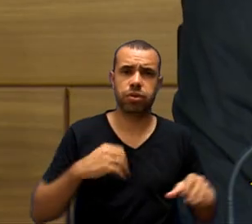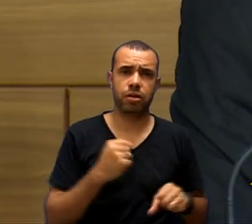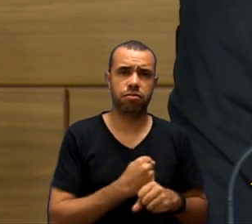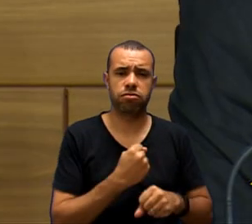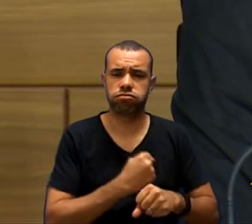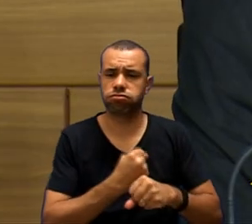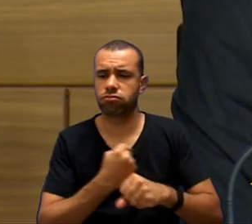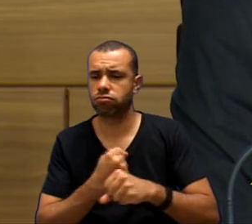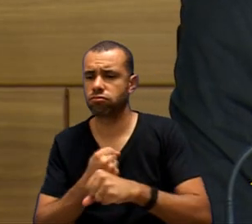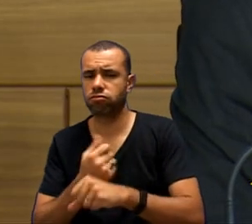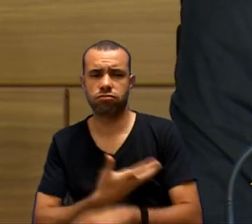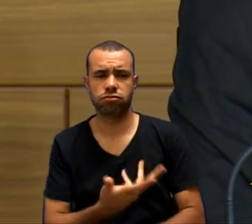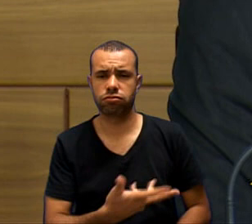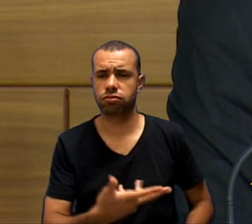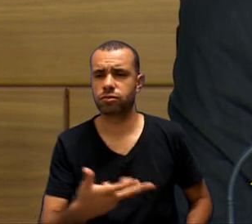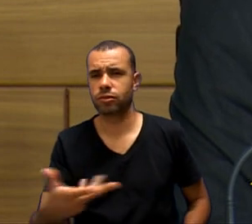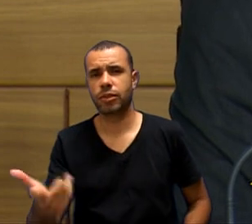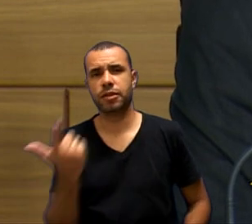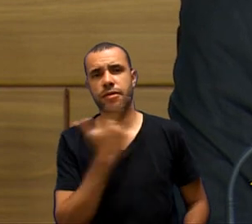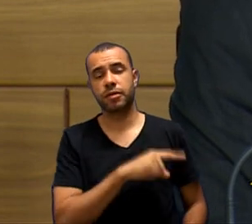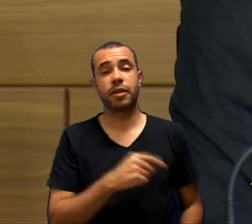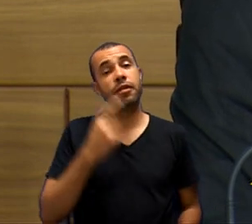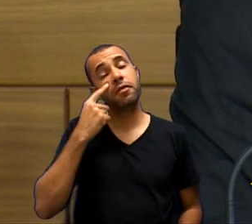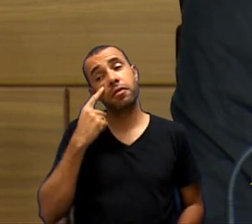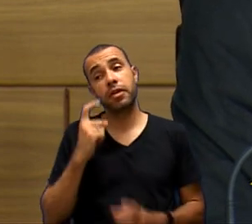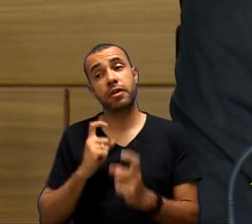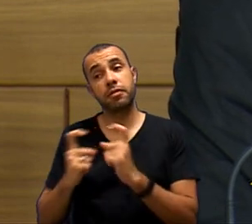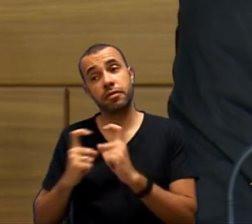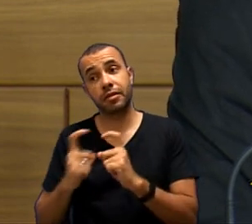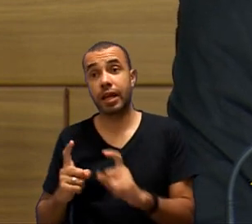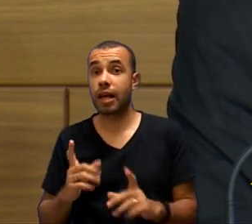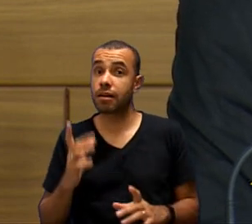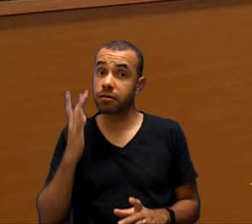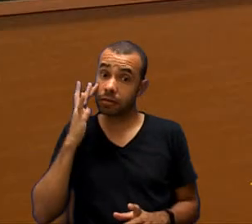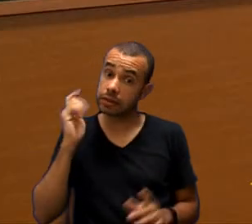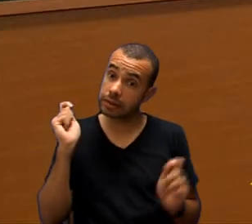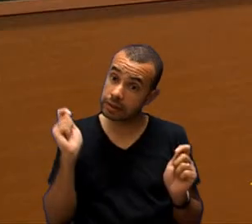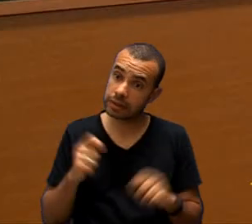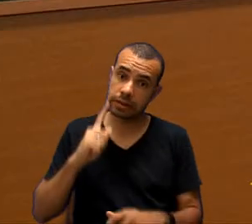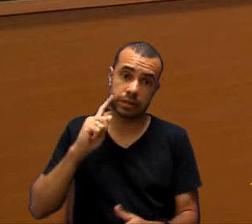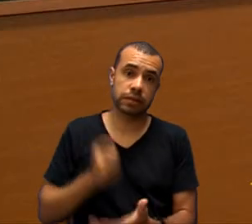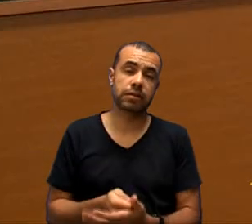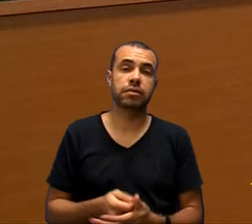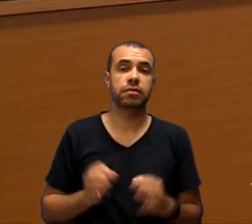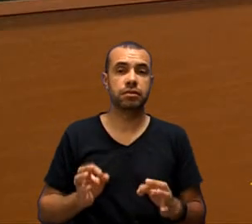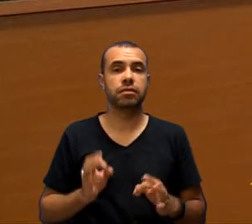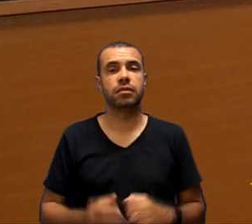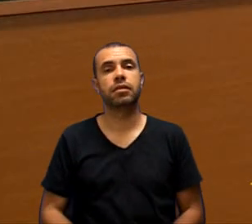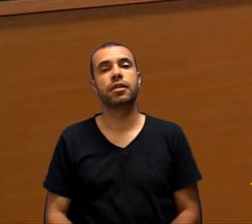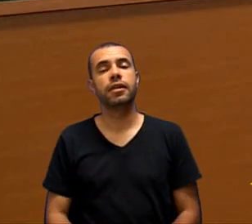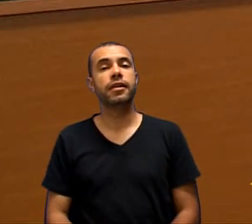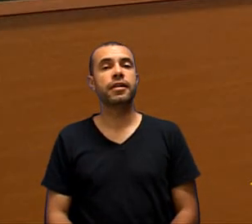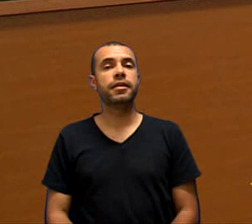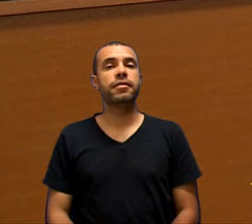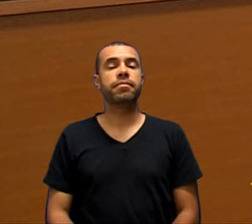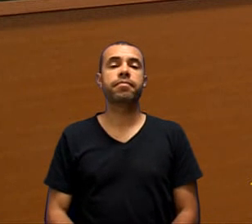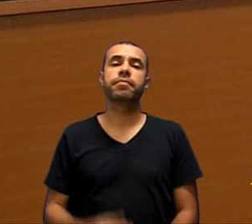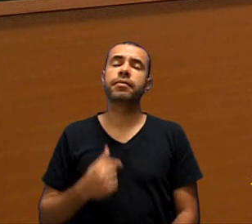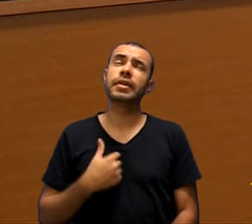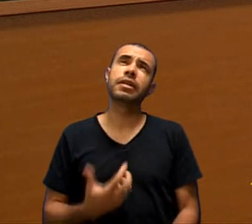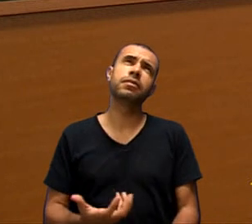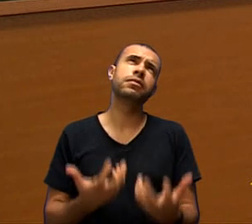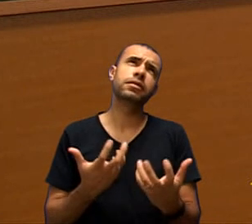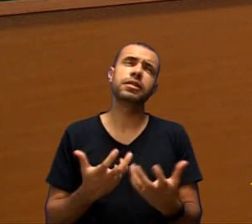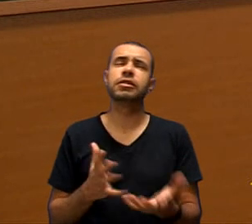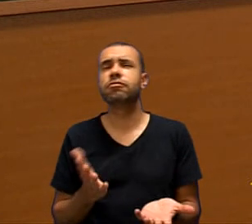estamos discutindo isso, mas há uma possibilidade concreta disso. João Andrezeto. Eu gostaria também de... Eu, na verdade, eu gostaria...